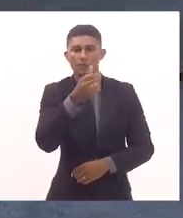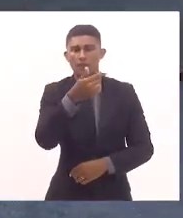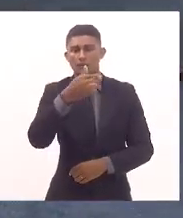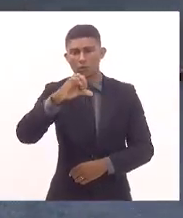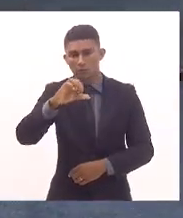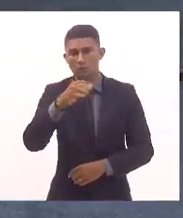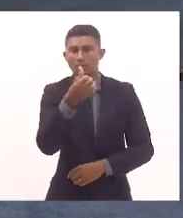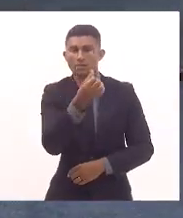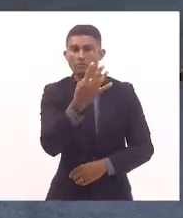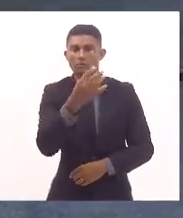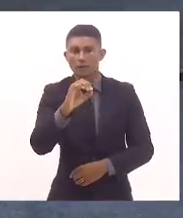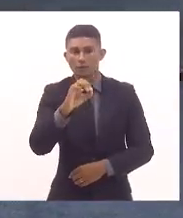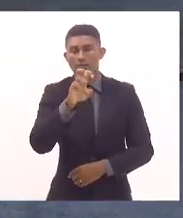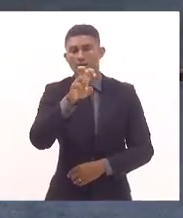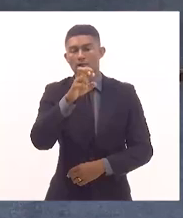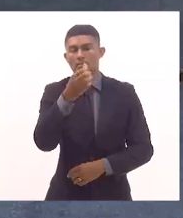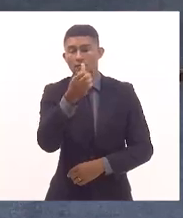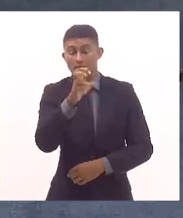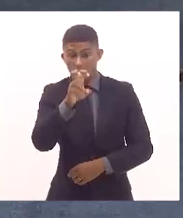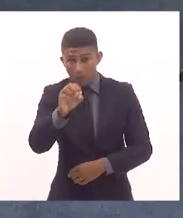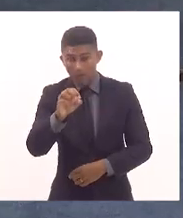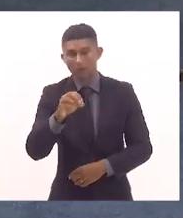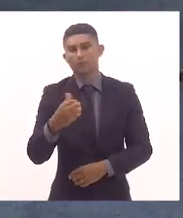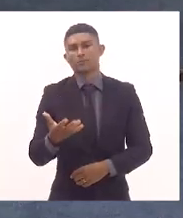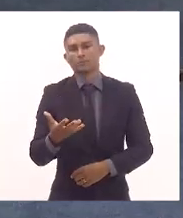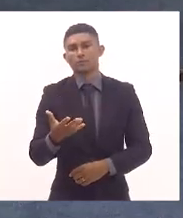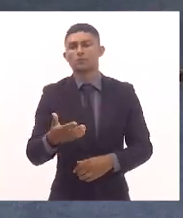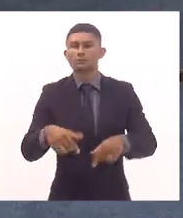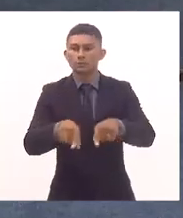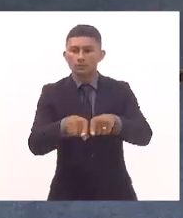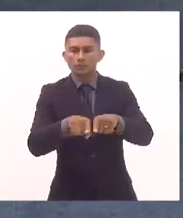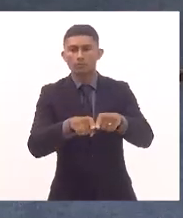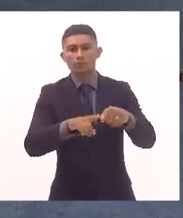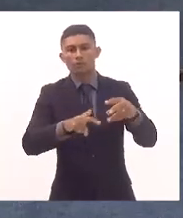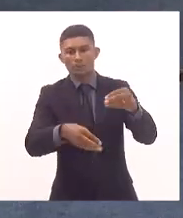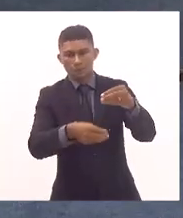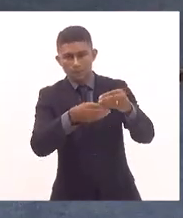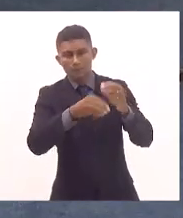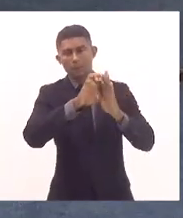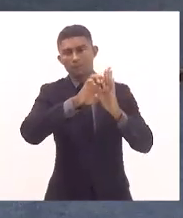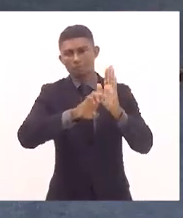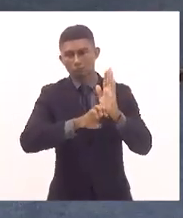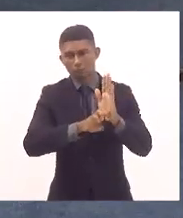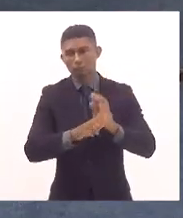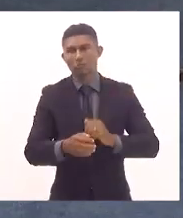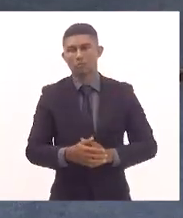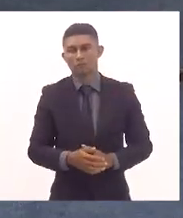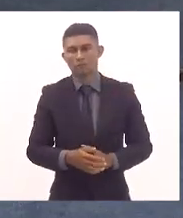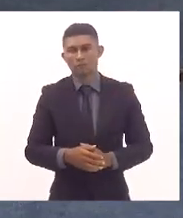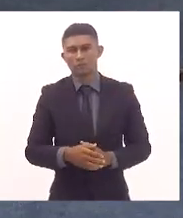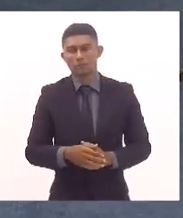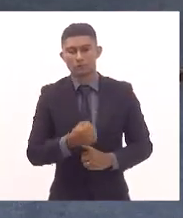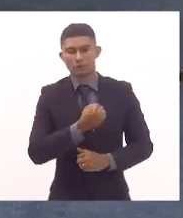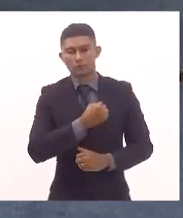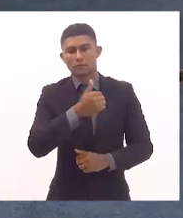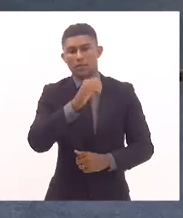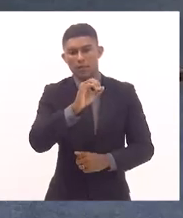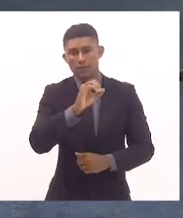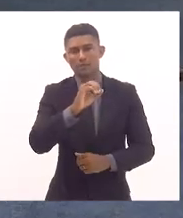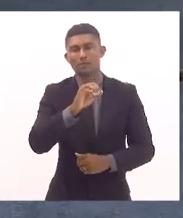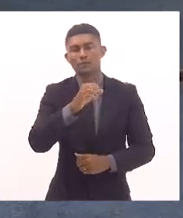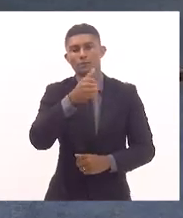629, 640, 650. Favorável com subemenda aglutinativas e emendas. Número 10,